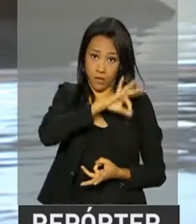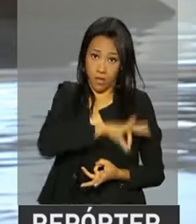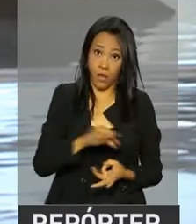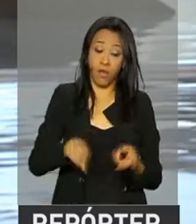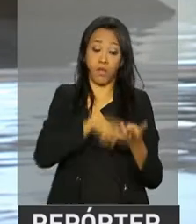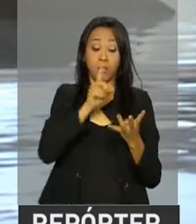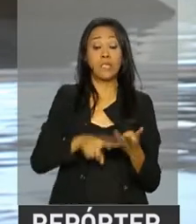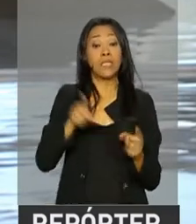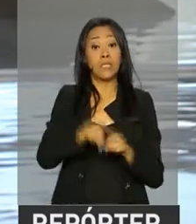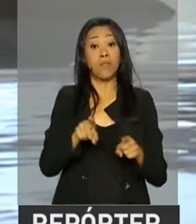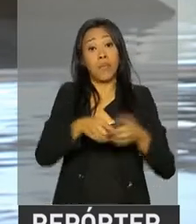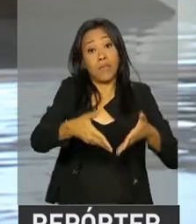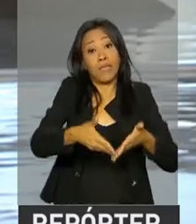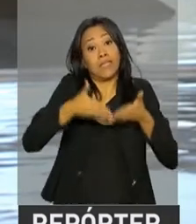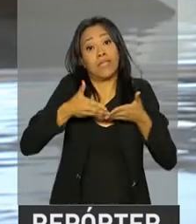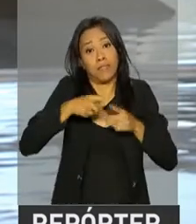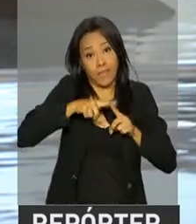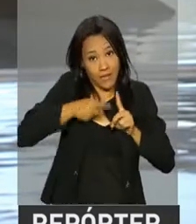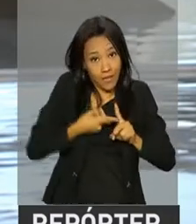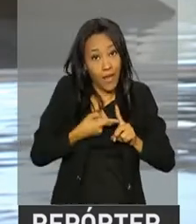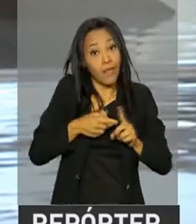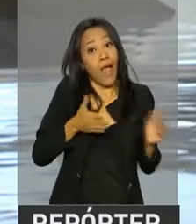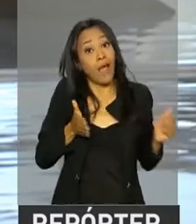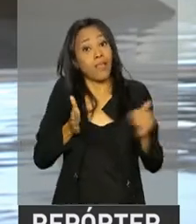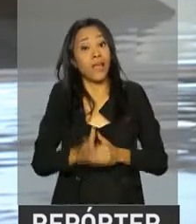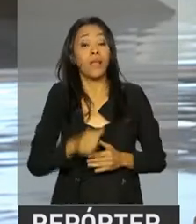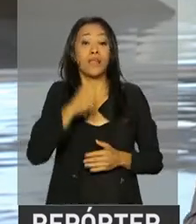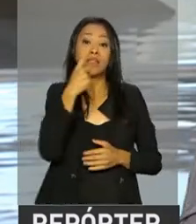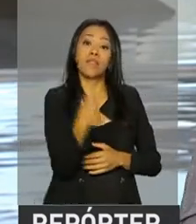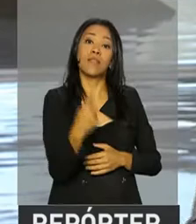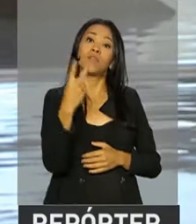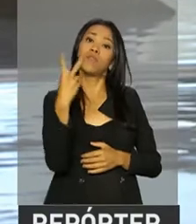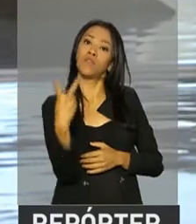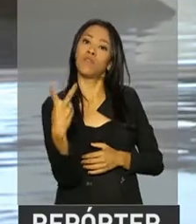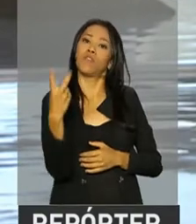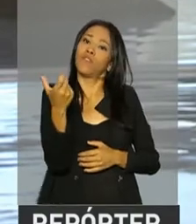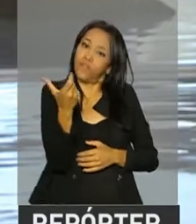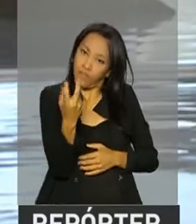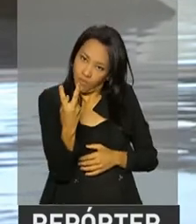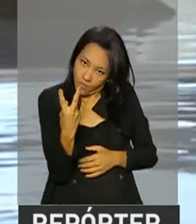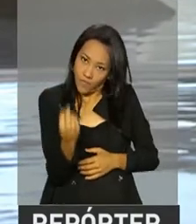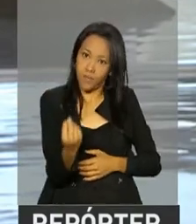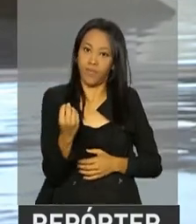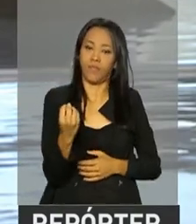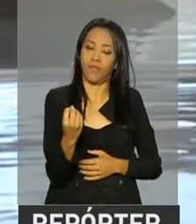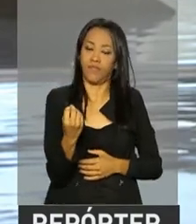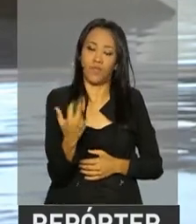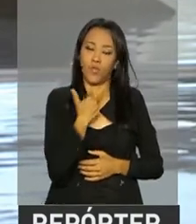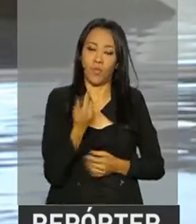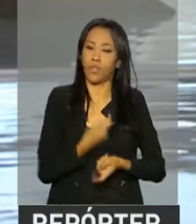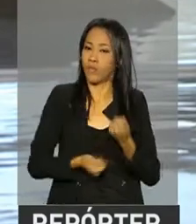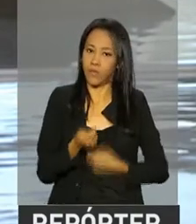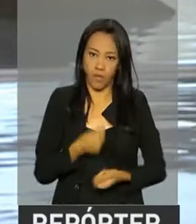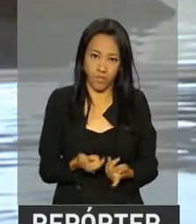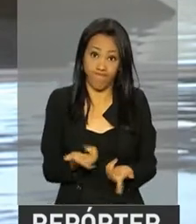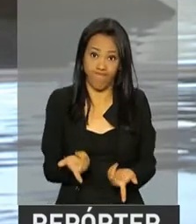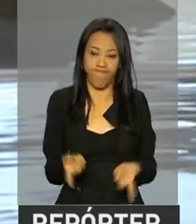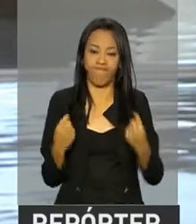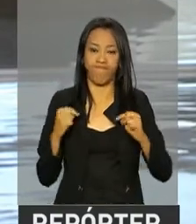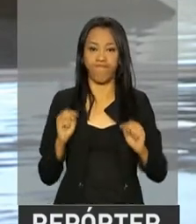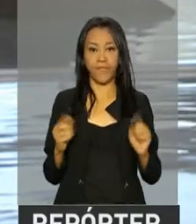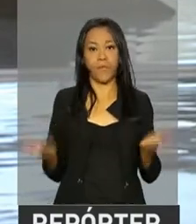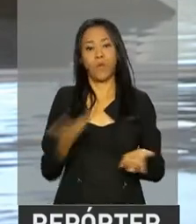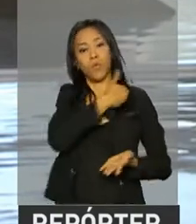licença maternidade de até 120 dias esses pontos não podem ser negociados agora o governo com é